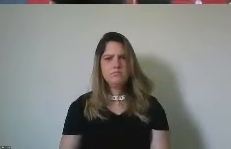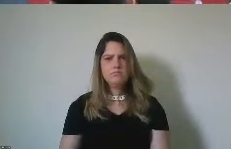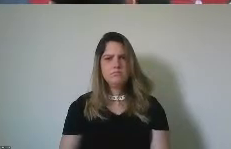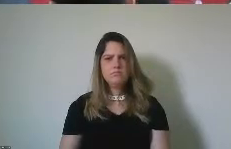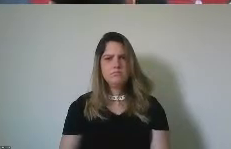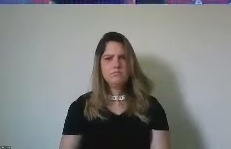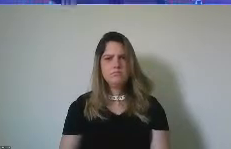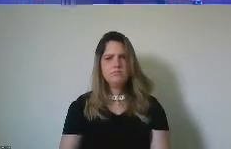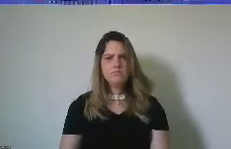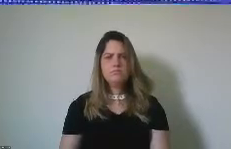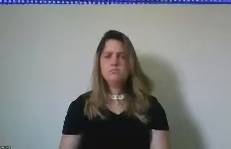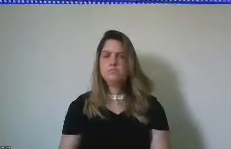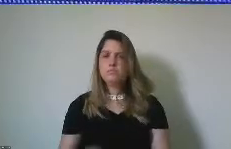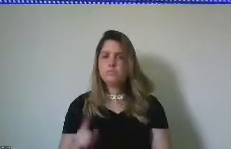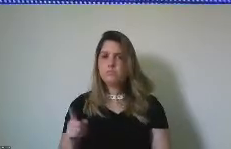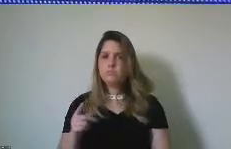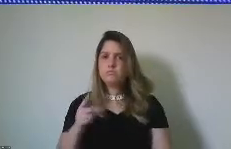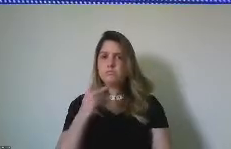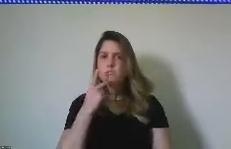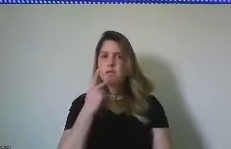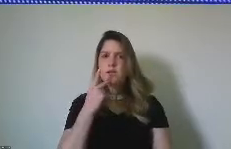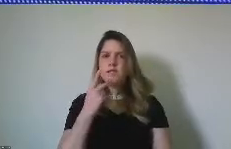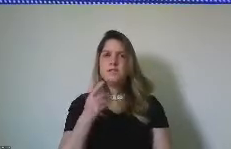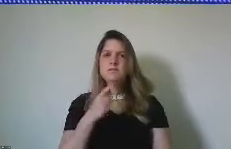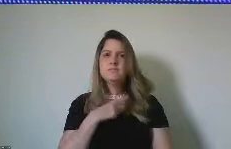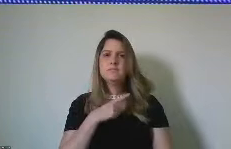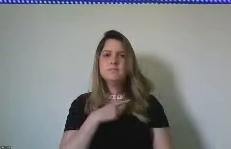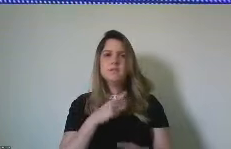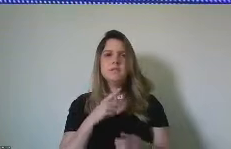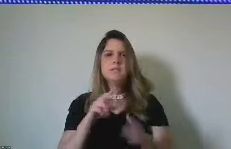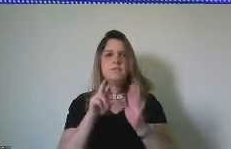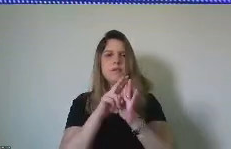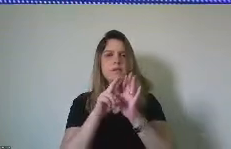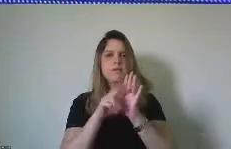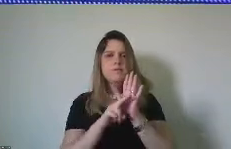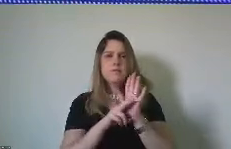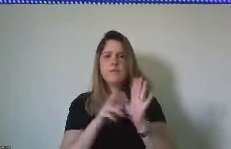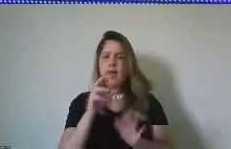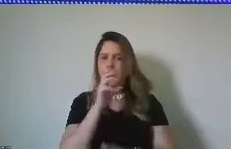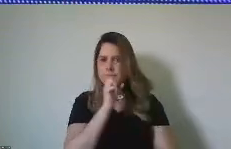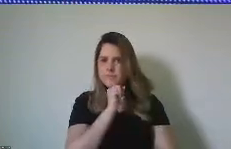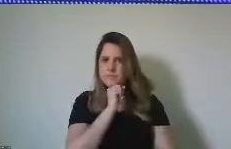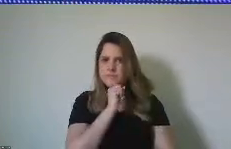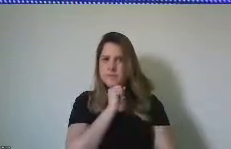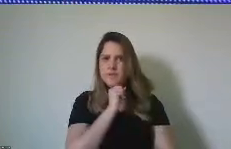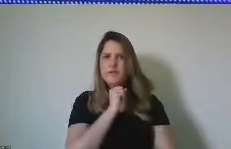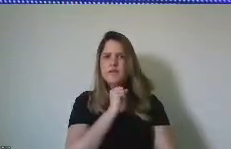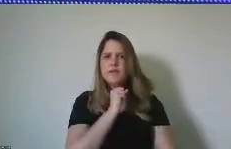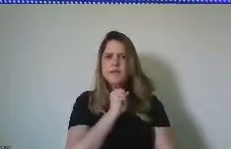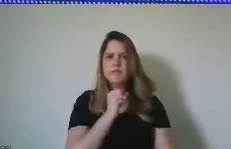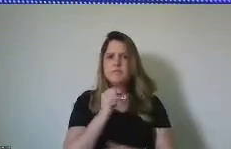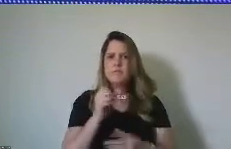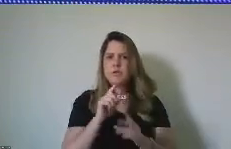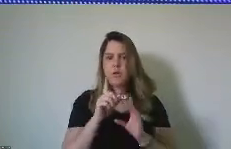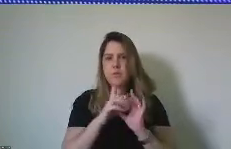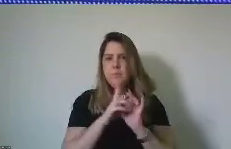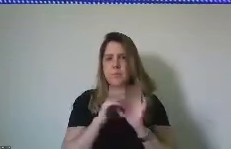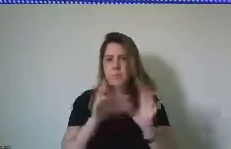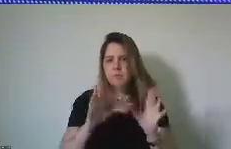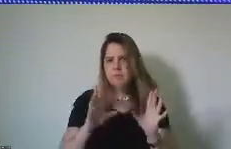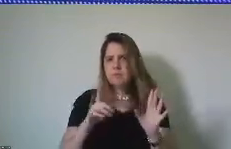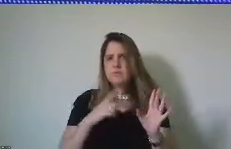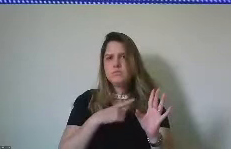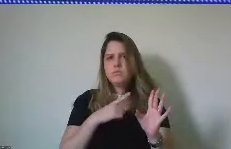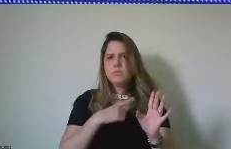É verdade a CTB tem uma receita uma rápida uma receita nova permitida ela é fixa ele é